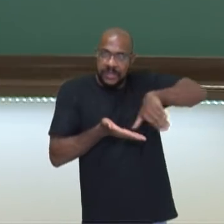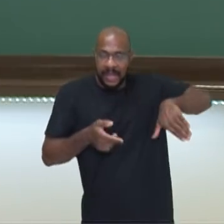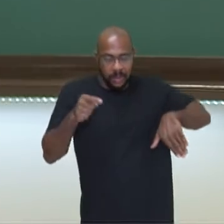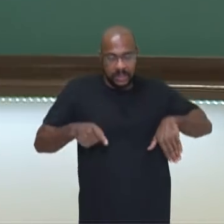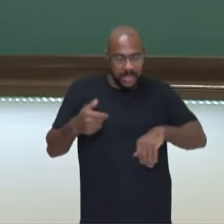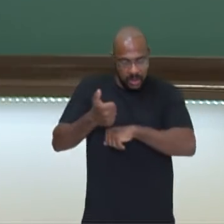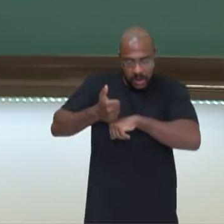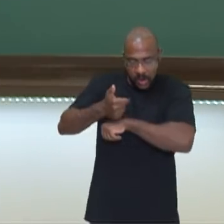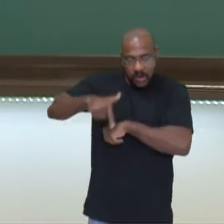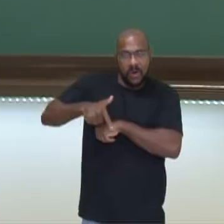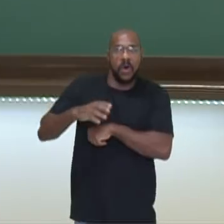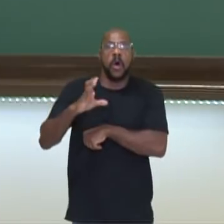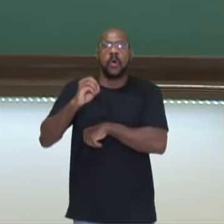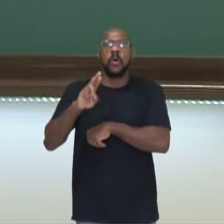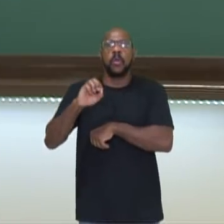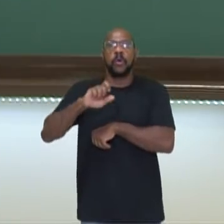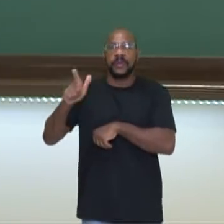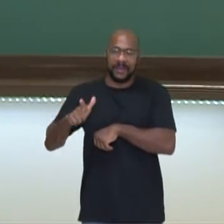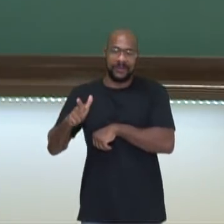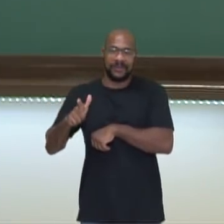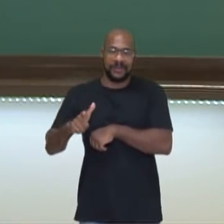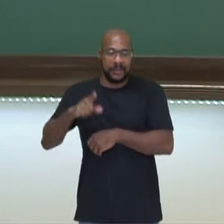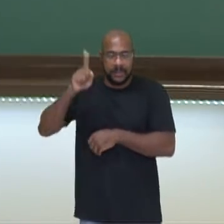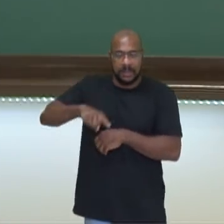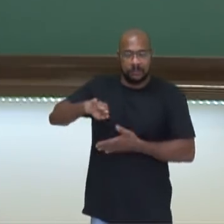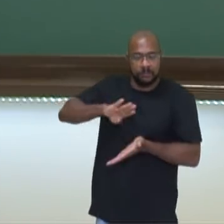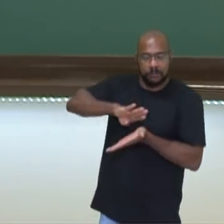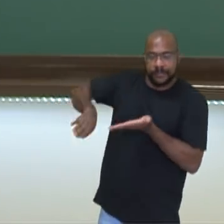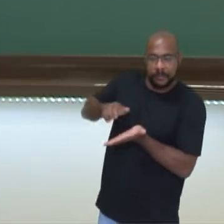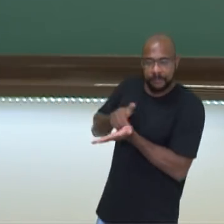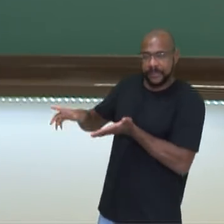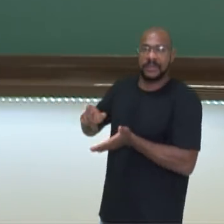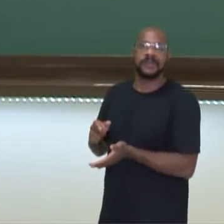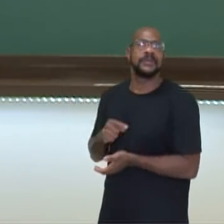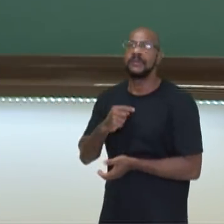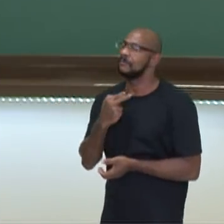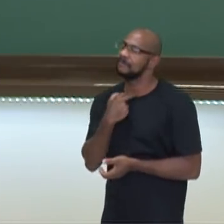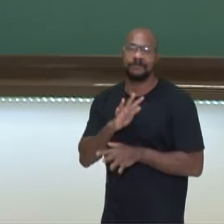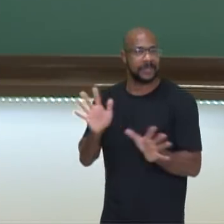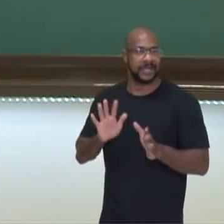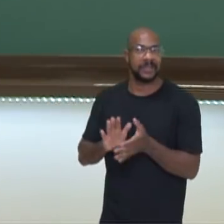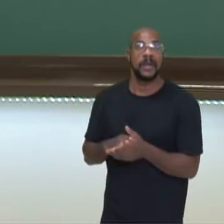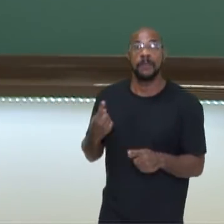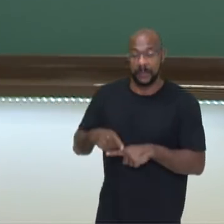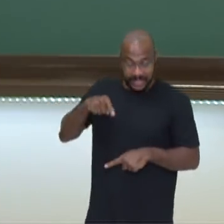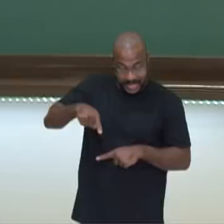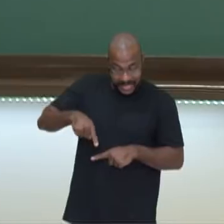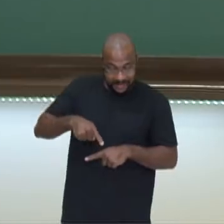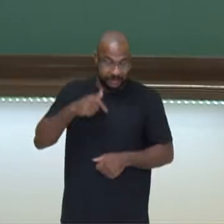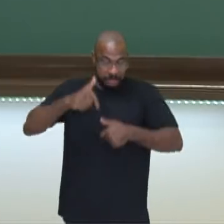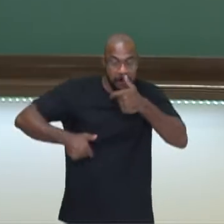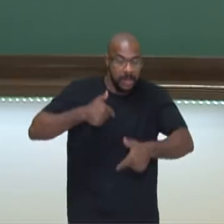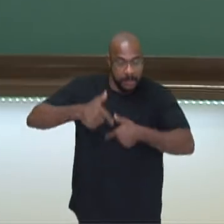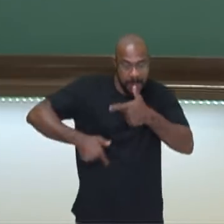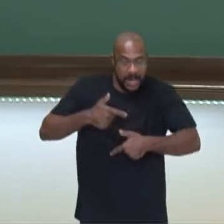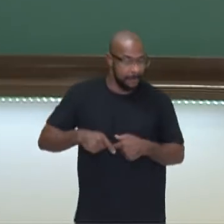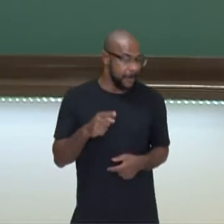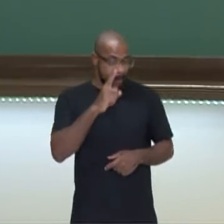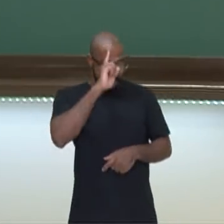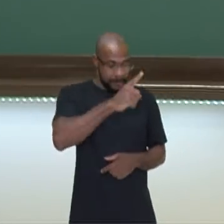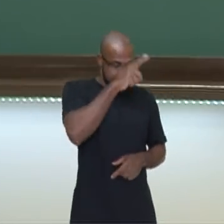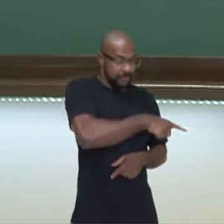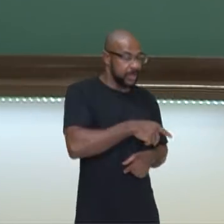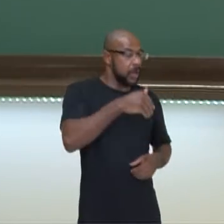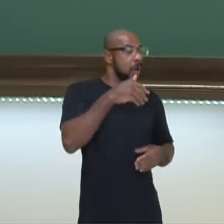política, e não era interesse dos coronéis colocar uma outra classe política, porque esses coronéis também recebiam, então,